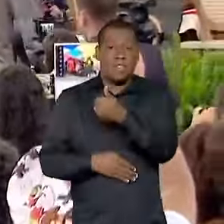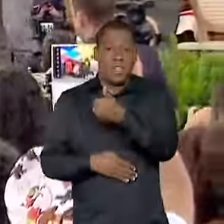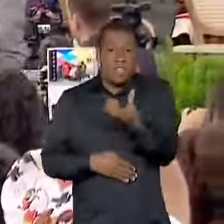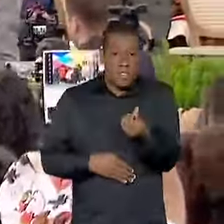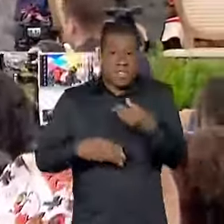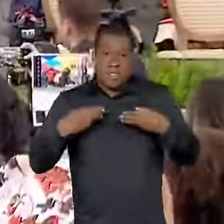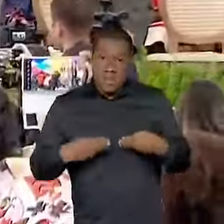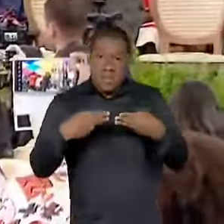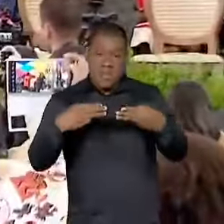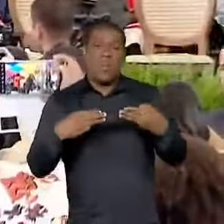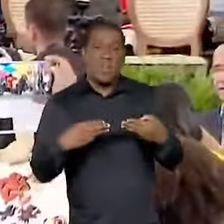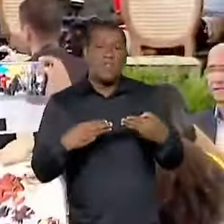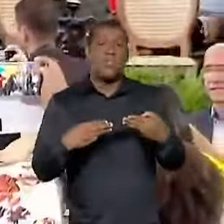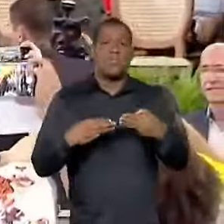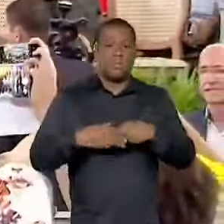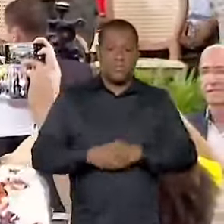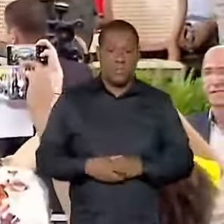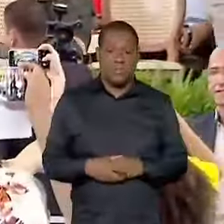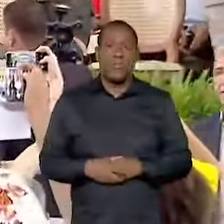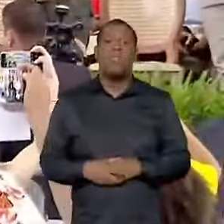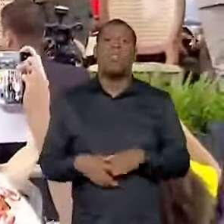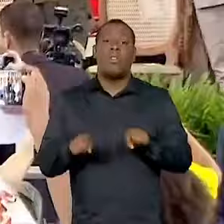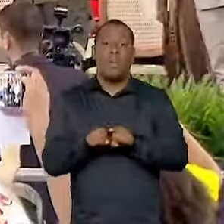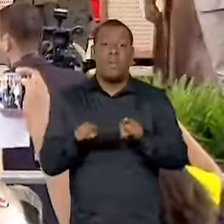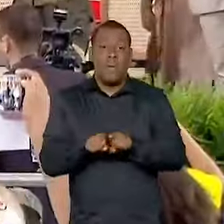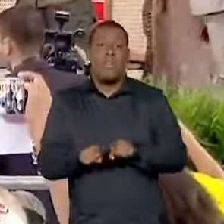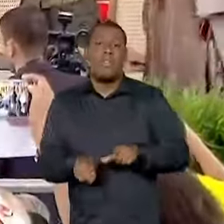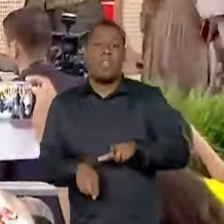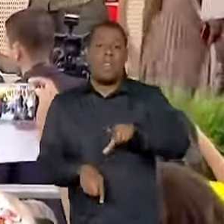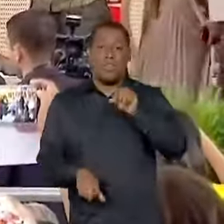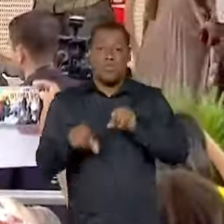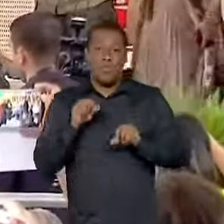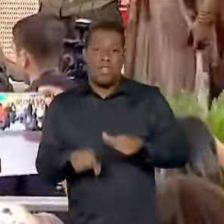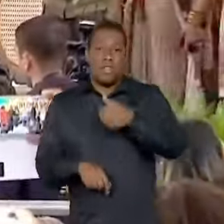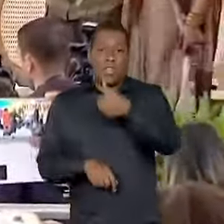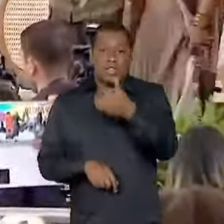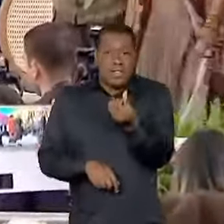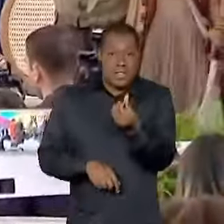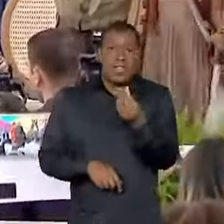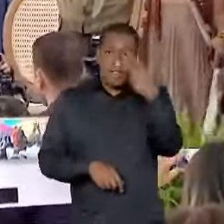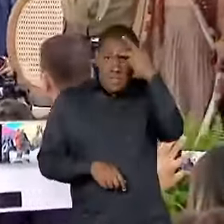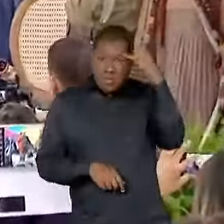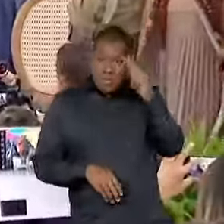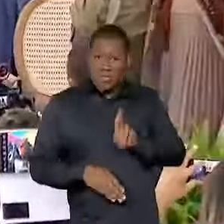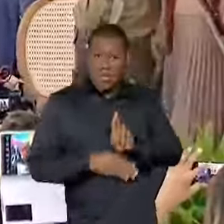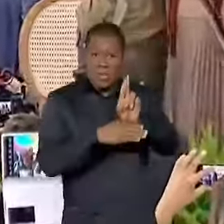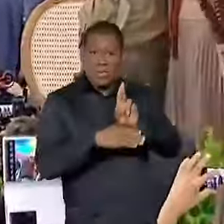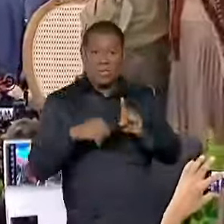ministeriais e 16 representantes da sociedade civil.